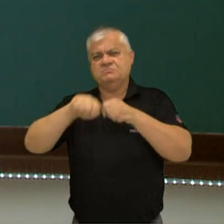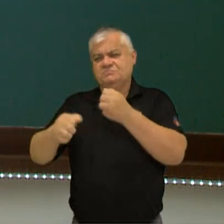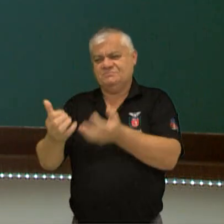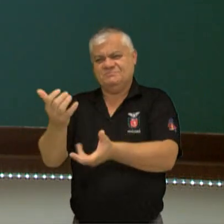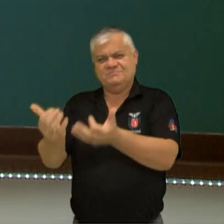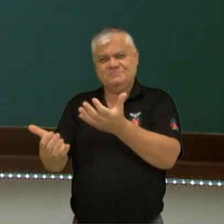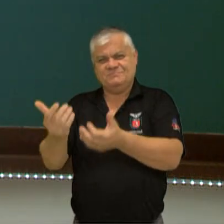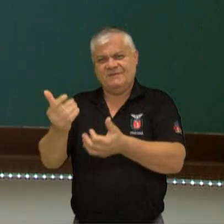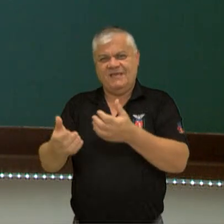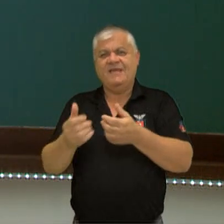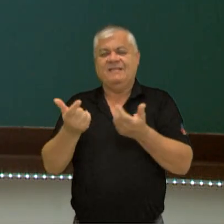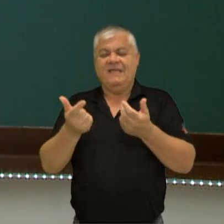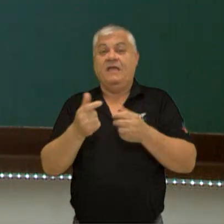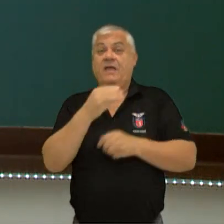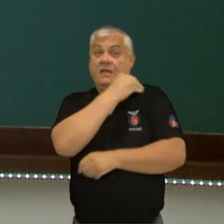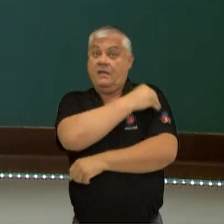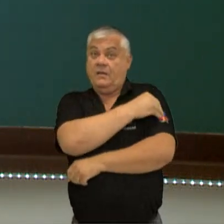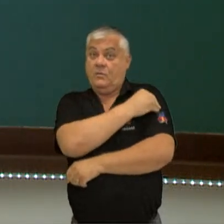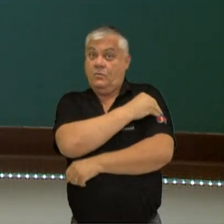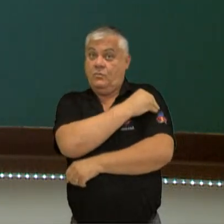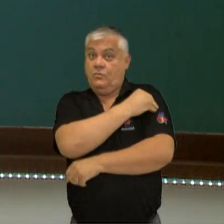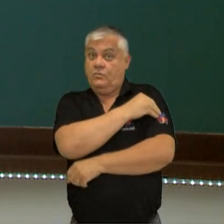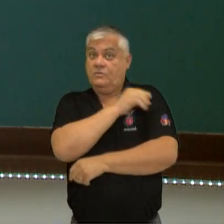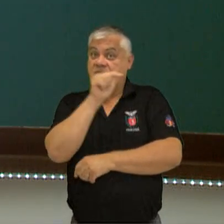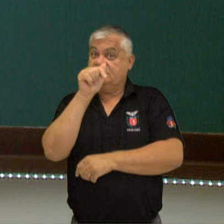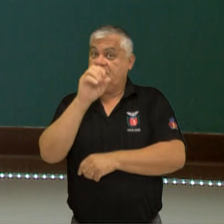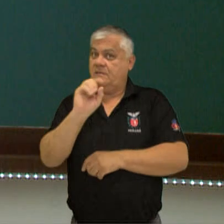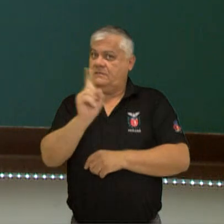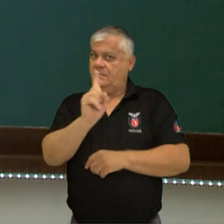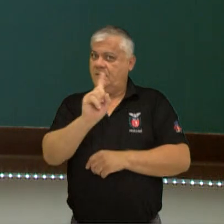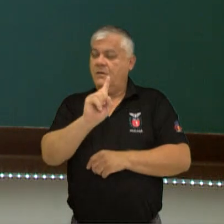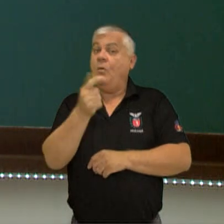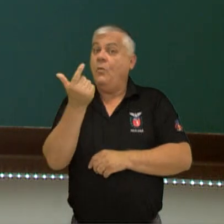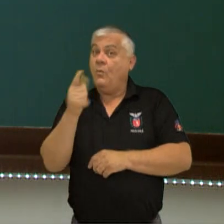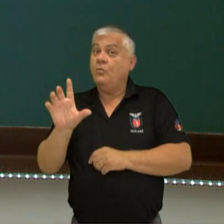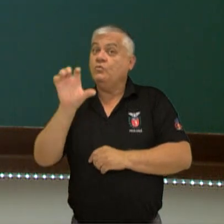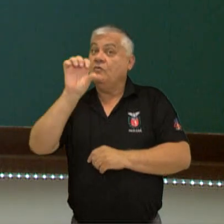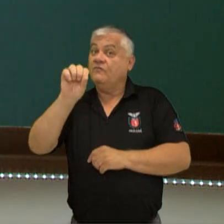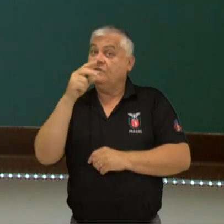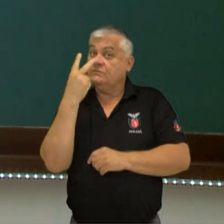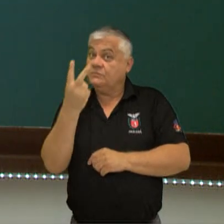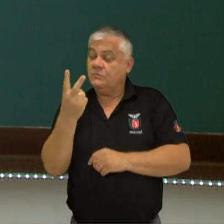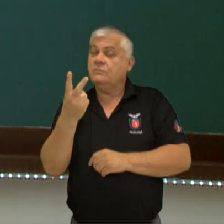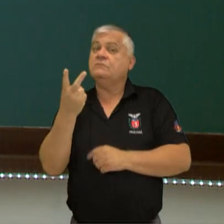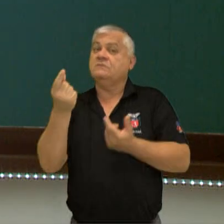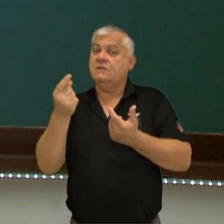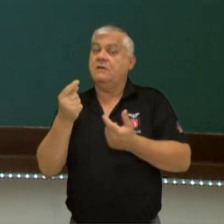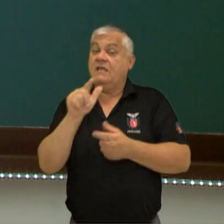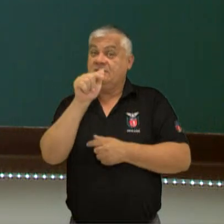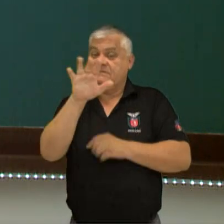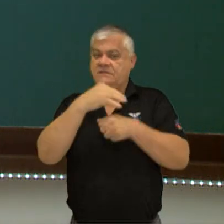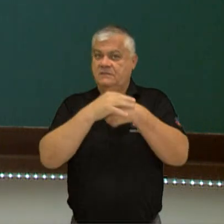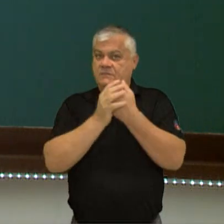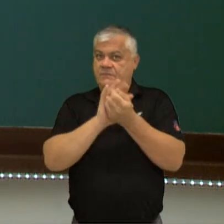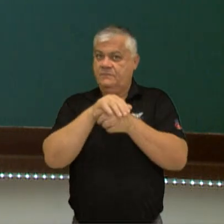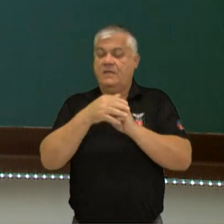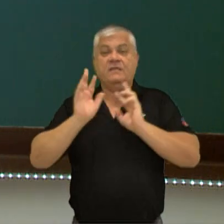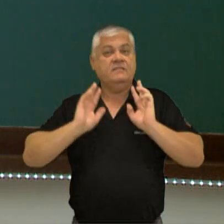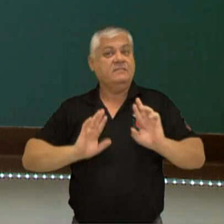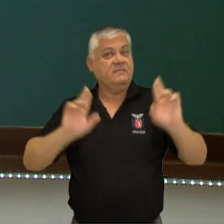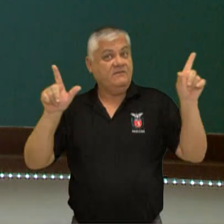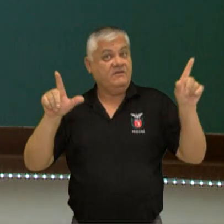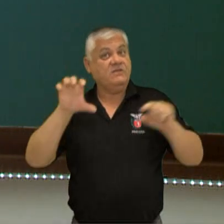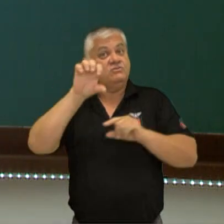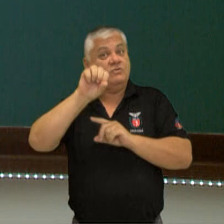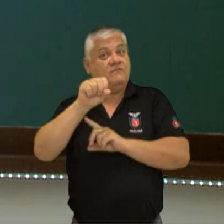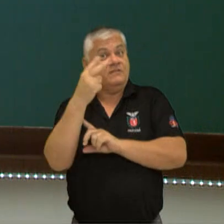mais concentrado, certo? Não é o álcool 70 que a gente tem usado aí para fazer a nossa higiene das mãos. É álcool